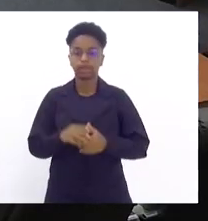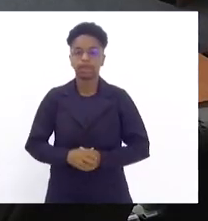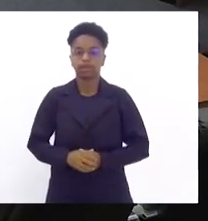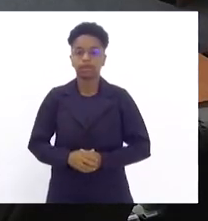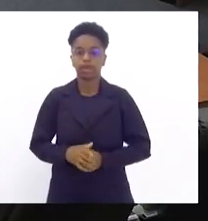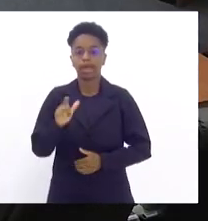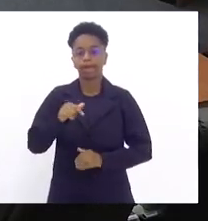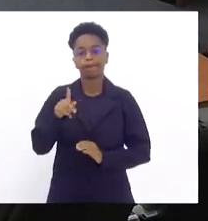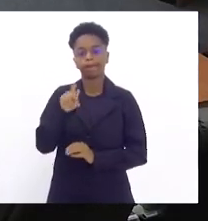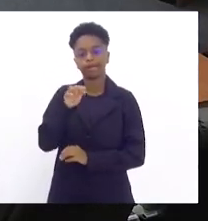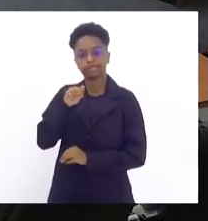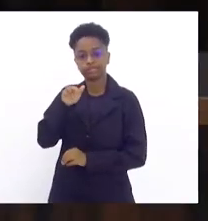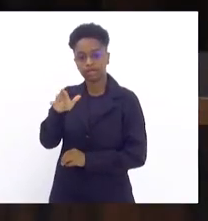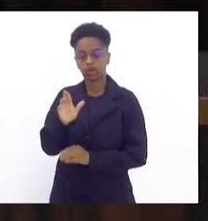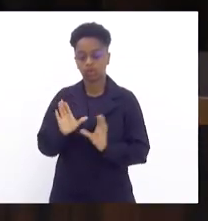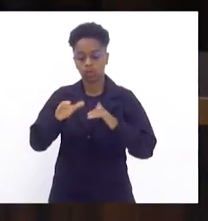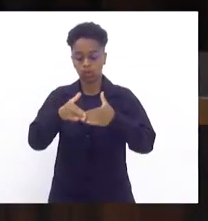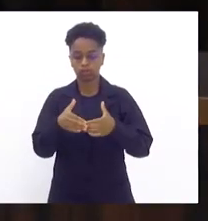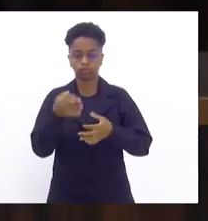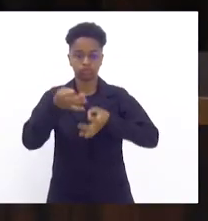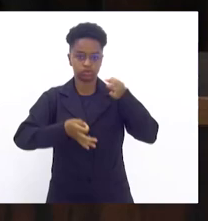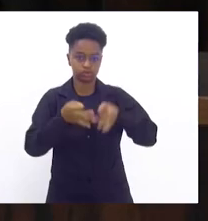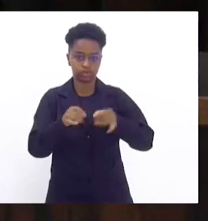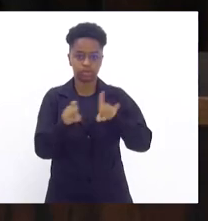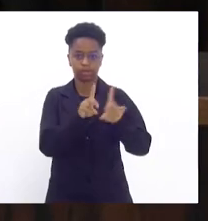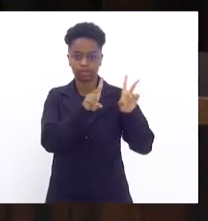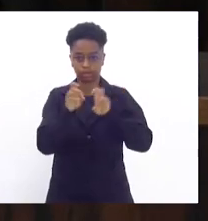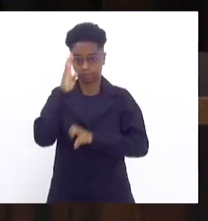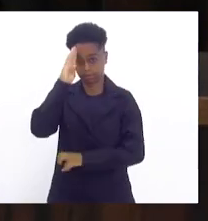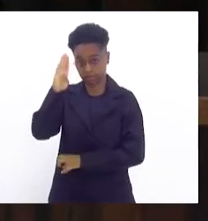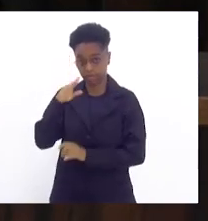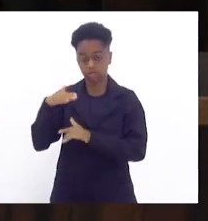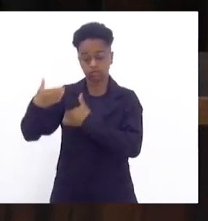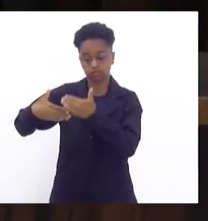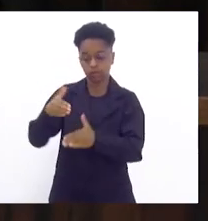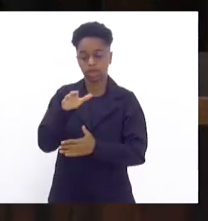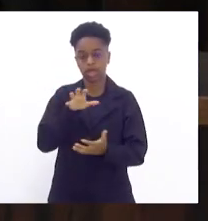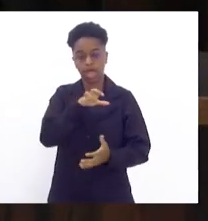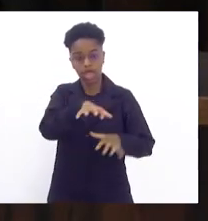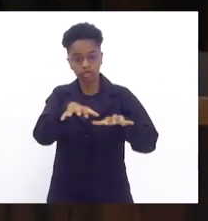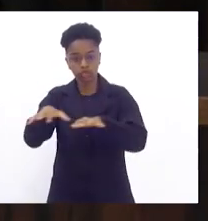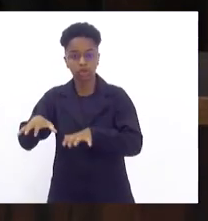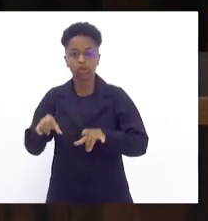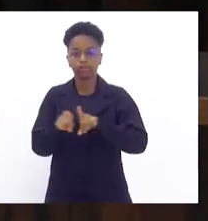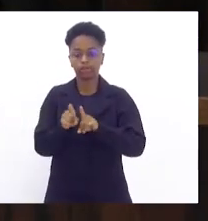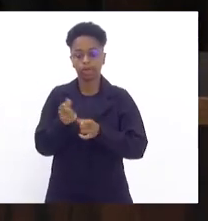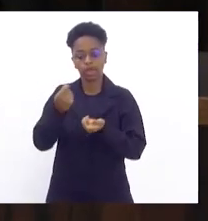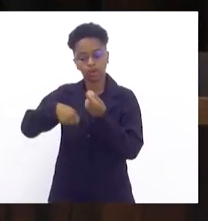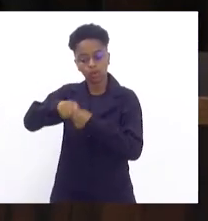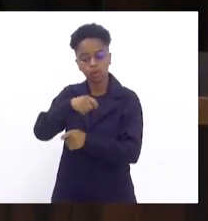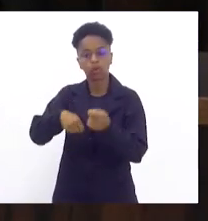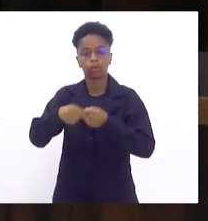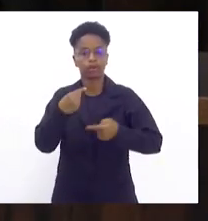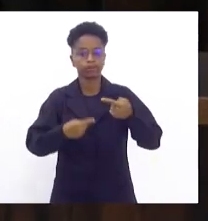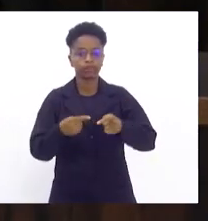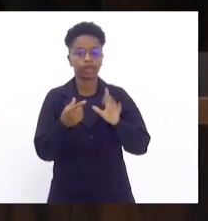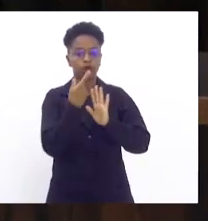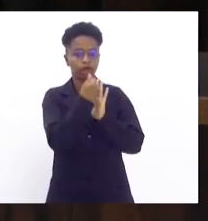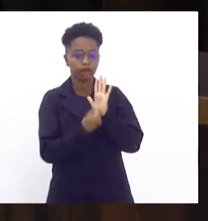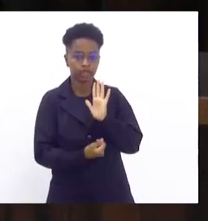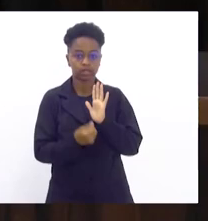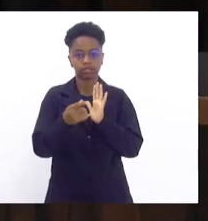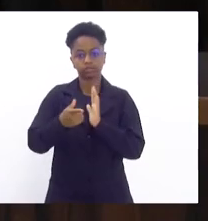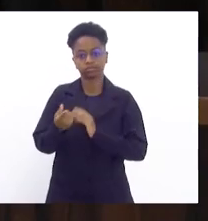de Constituição e Justiça, de Assuntos Municipais, Desenvolvimento Regional, de Economia e dos Comércios, de Orçamento de